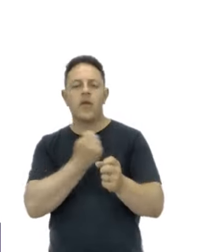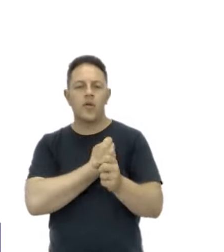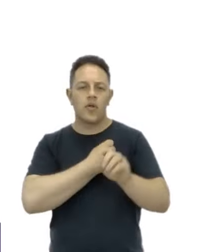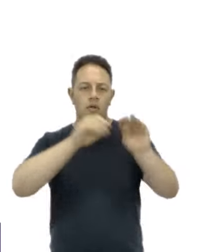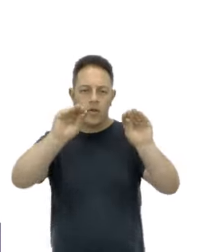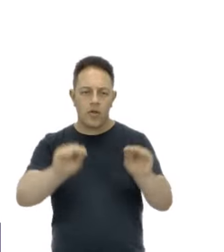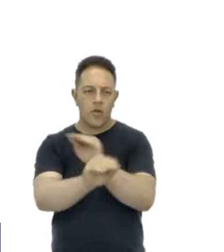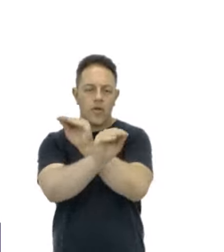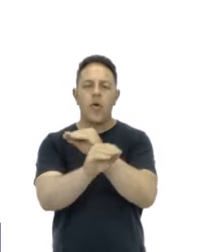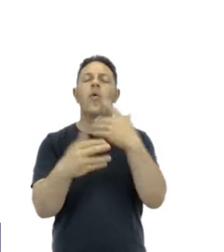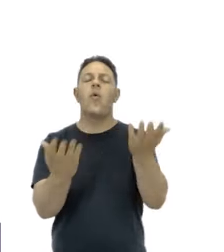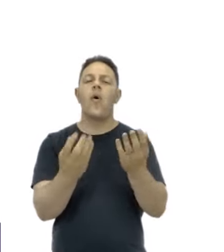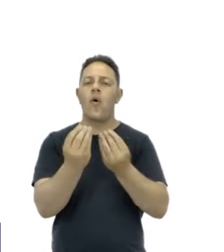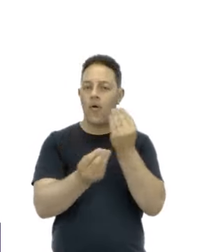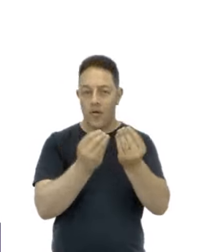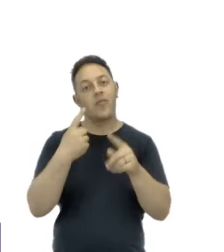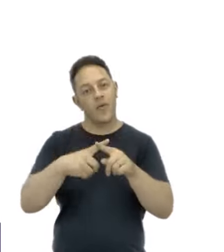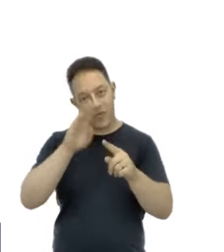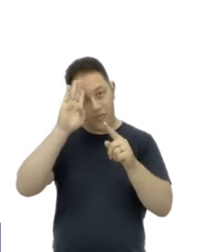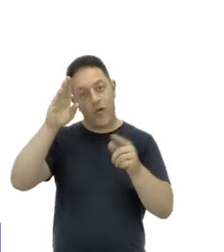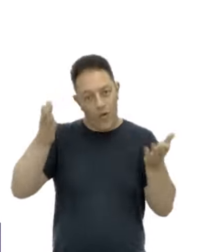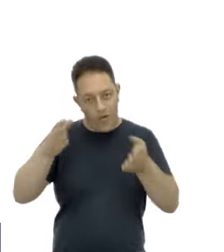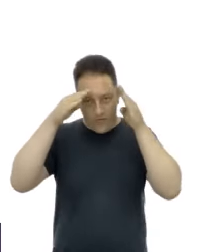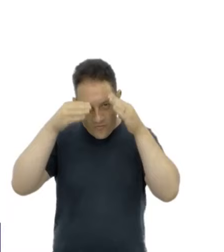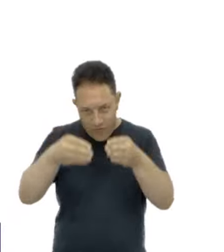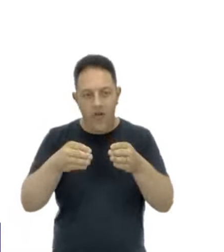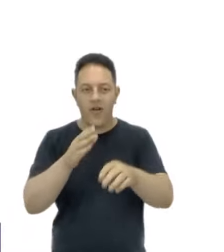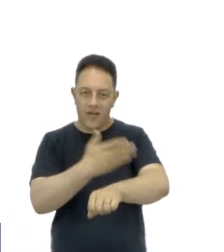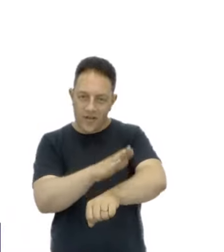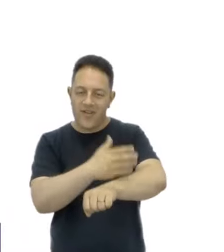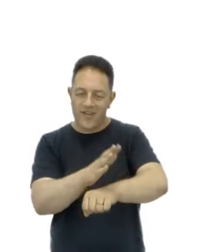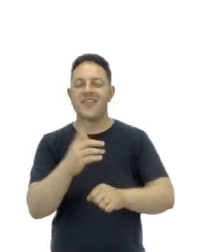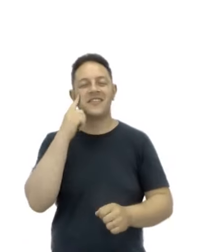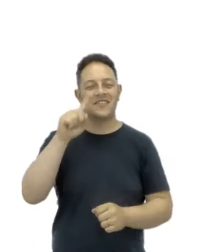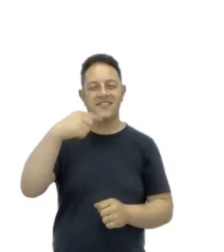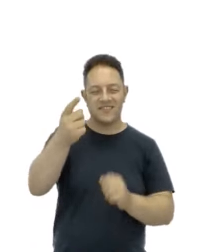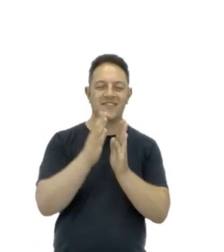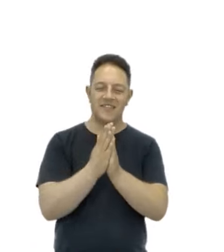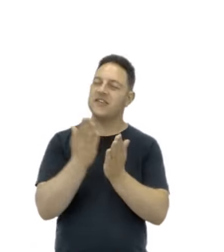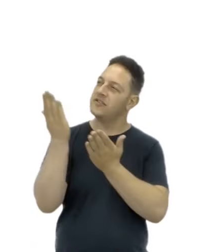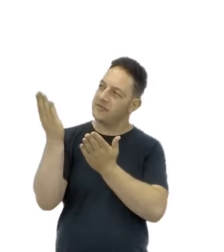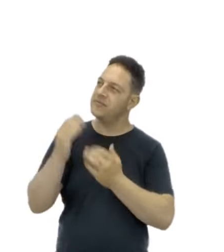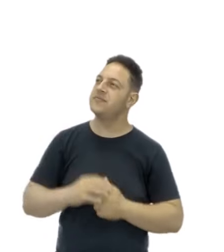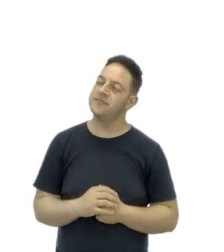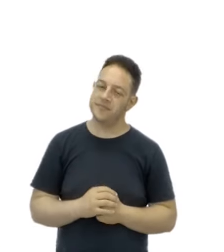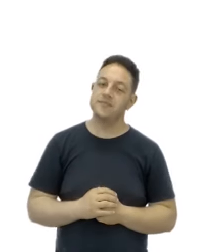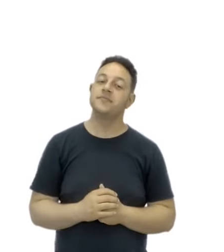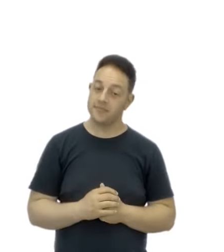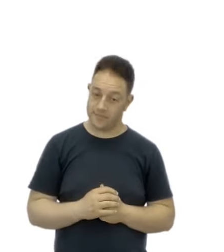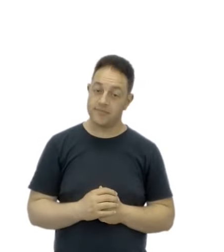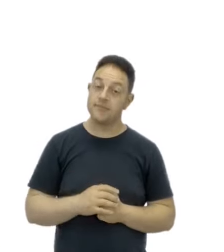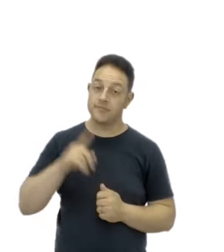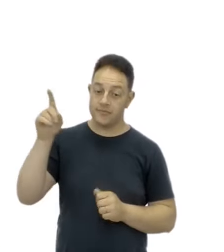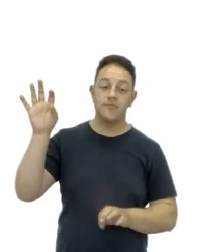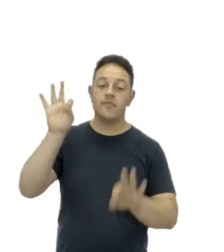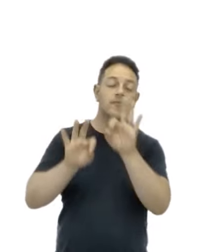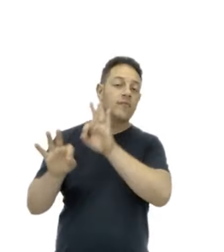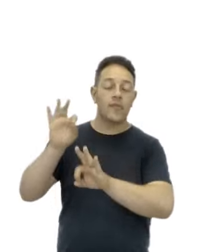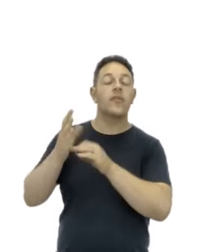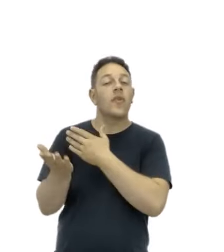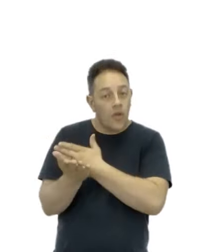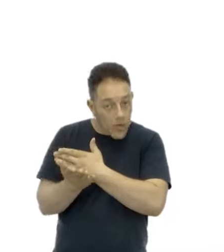lugar da incógnita, né, que esse é o nosso foco hoje. Então, pode passar, Inês, por favor. Então, gente, nós